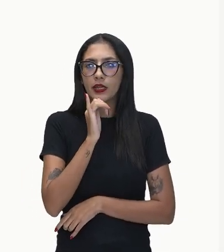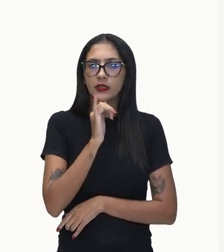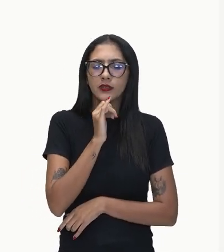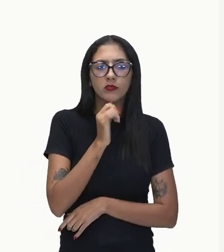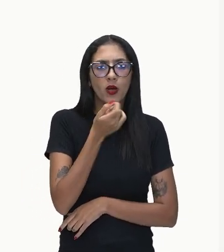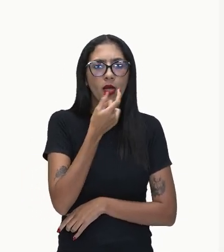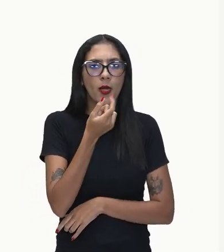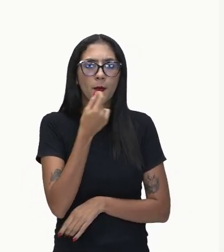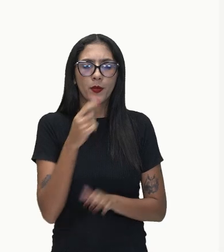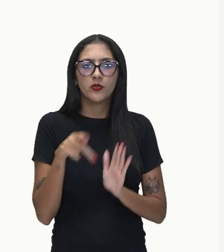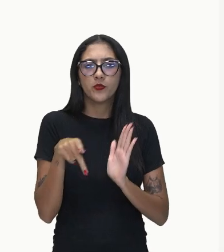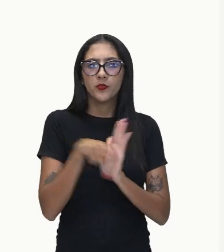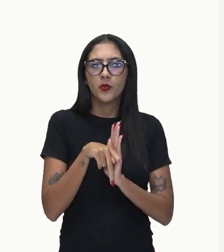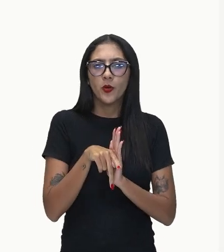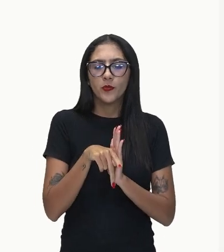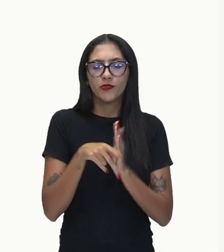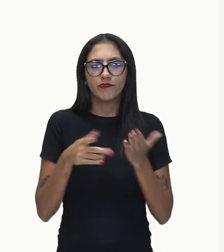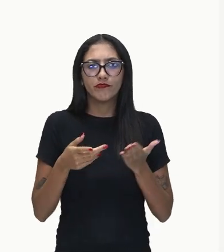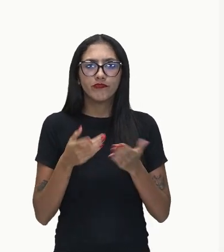está com